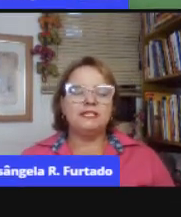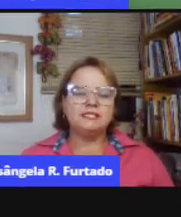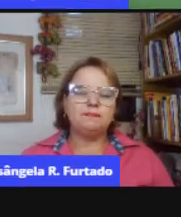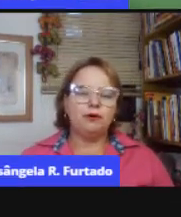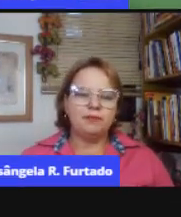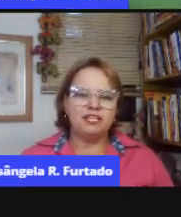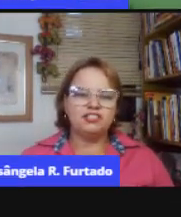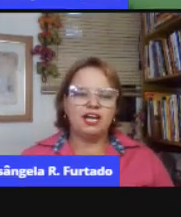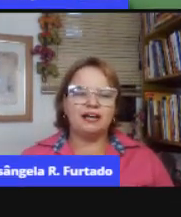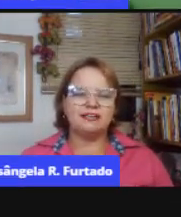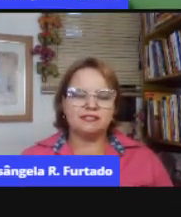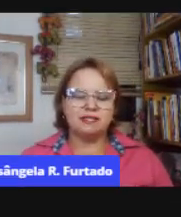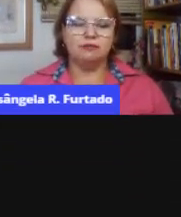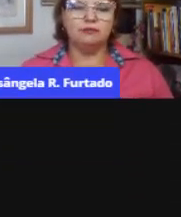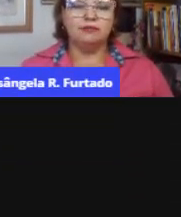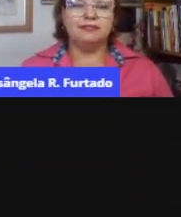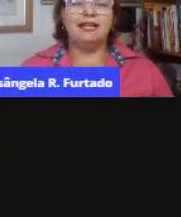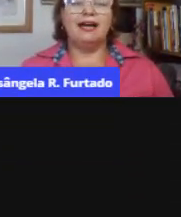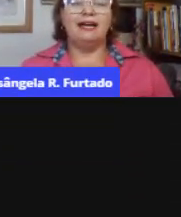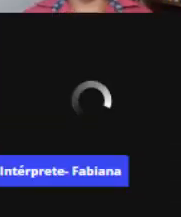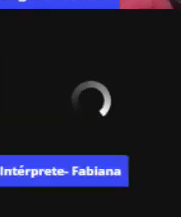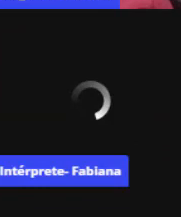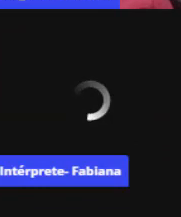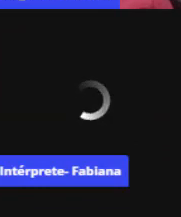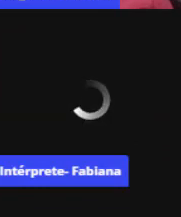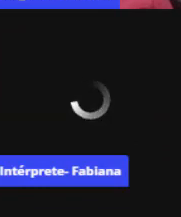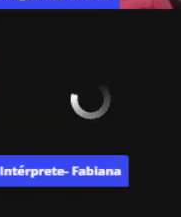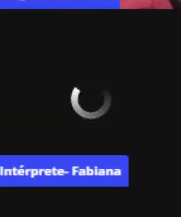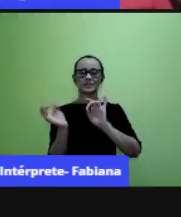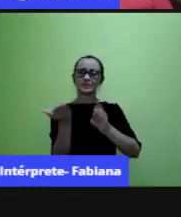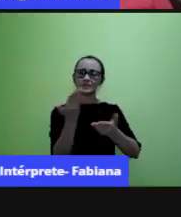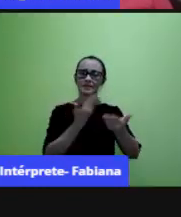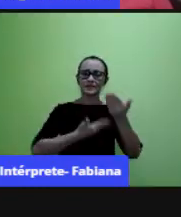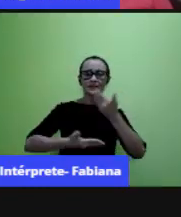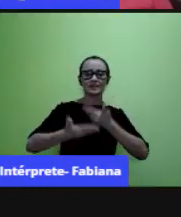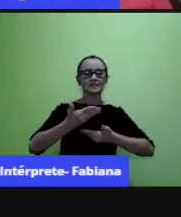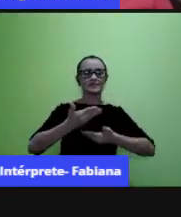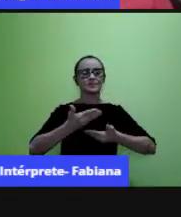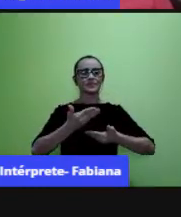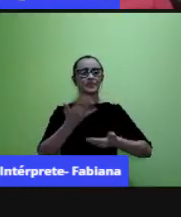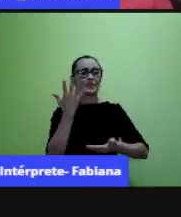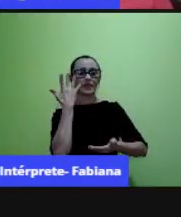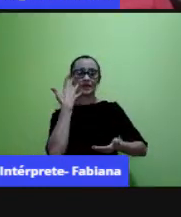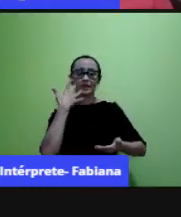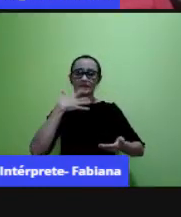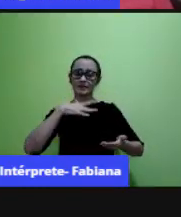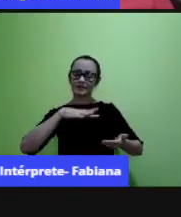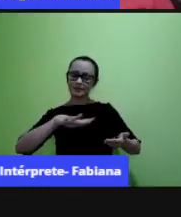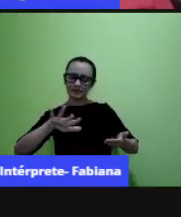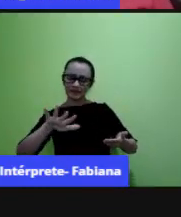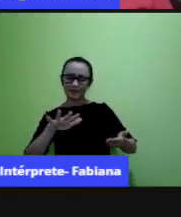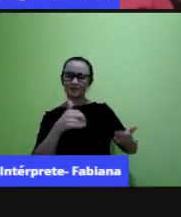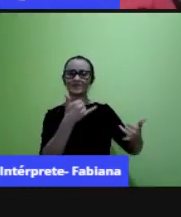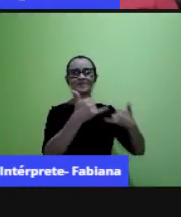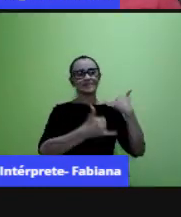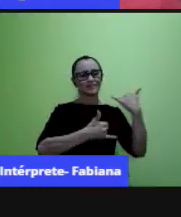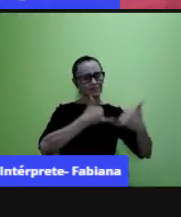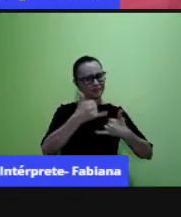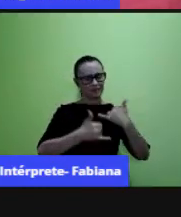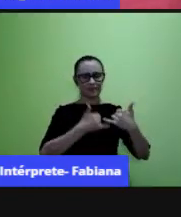envolvam principalmente a questão da relação da criança com o brincar. Qual